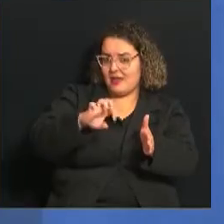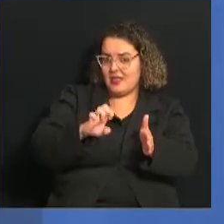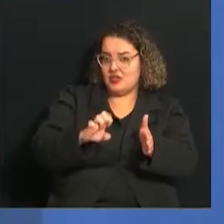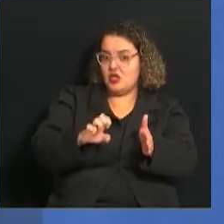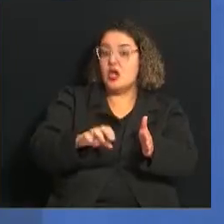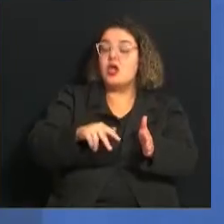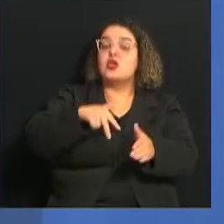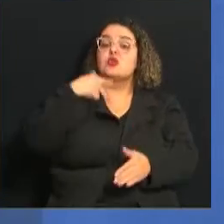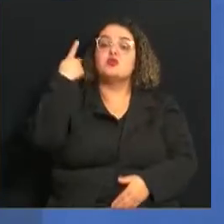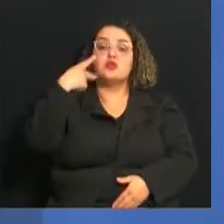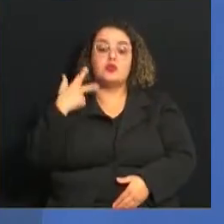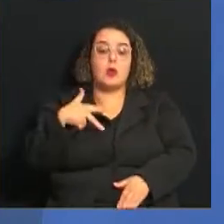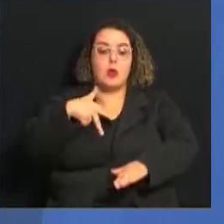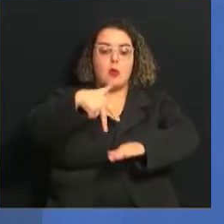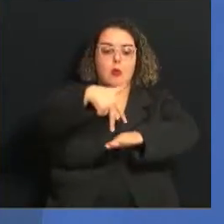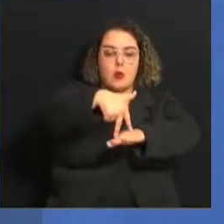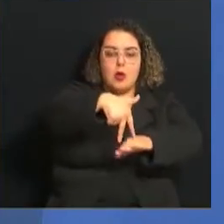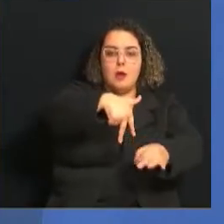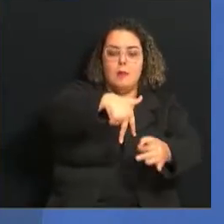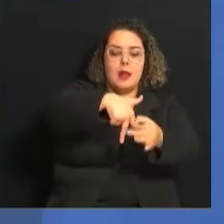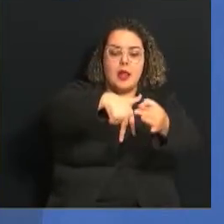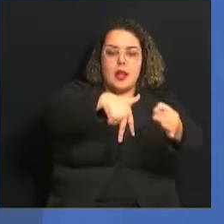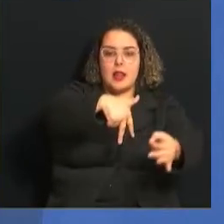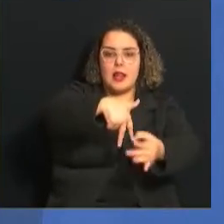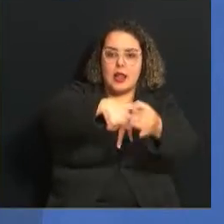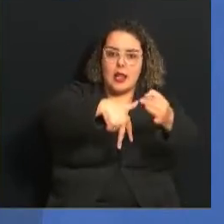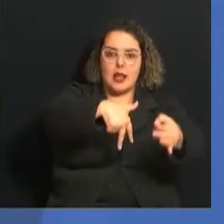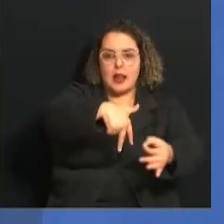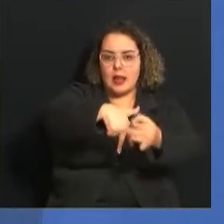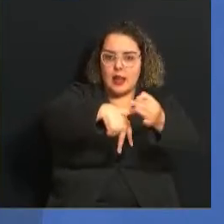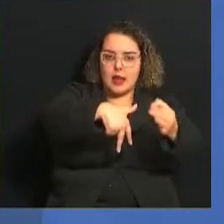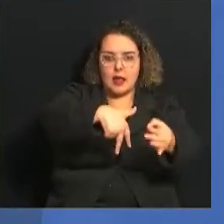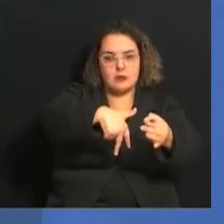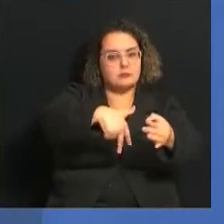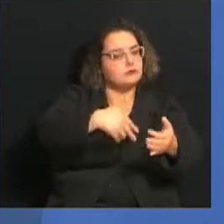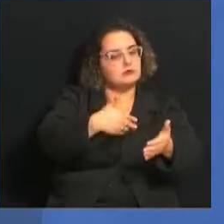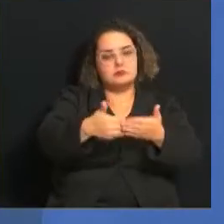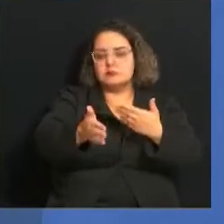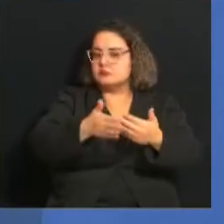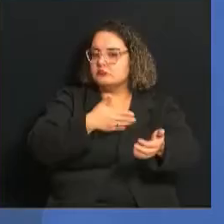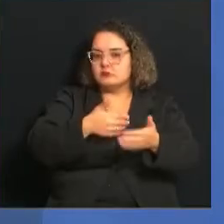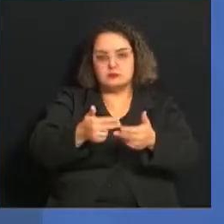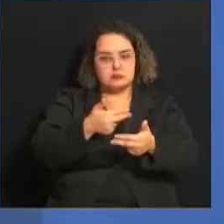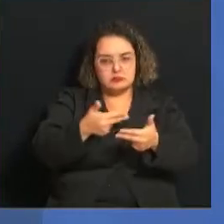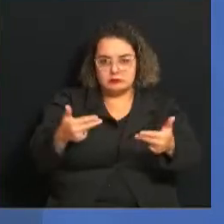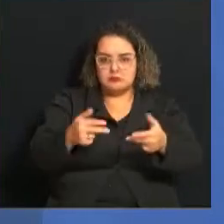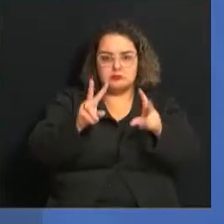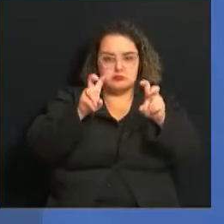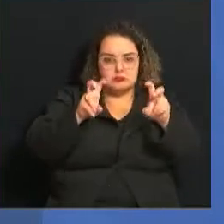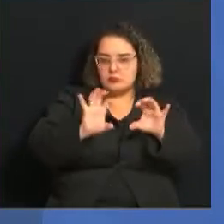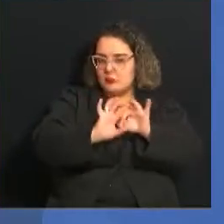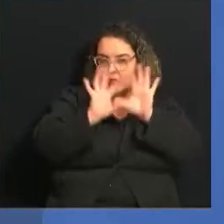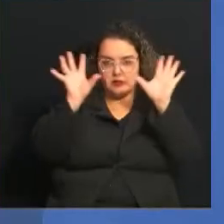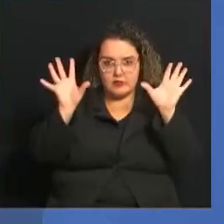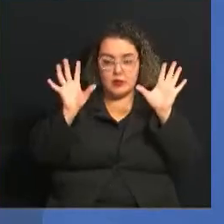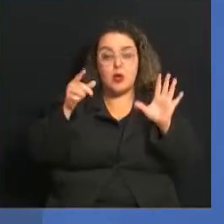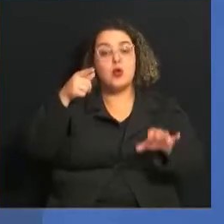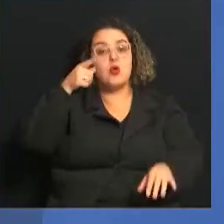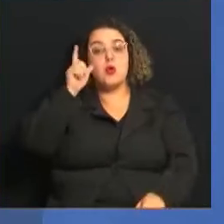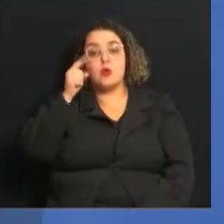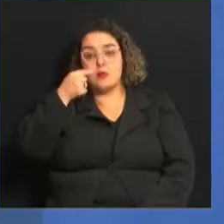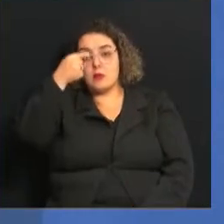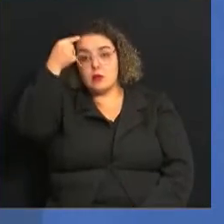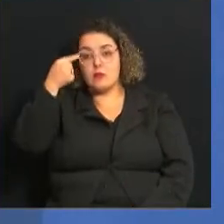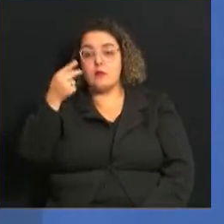inscritos sobem na tribuna e podem falar sobre um tema livre. E ontem, a vereadora Paola Miguel falou